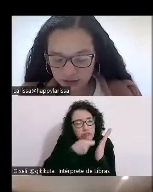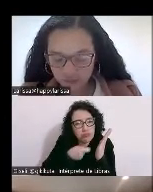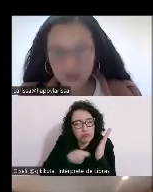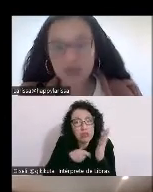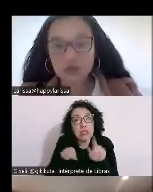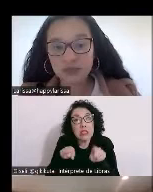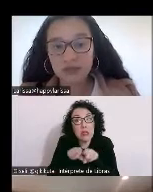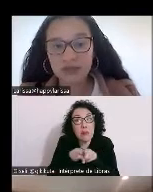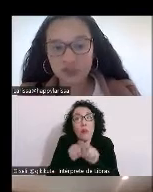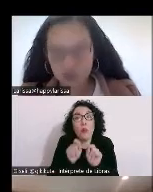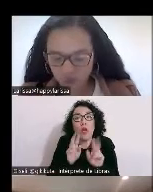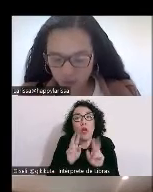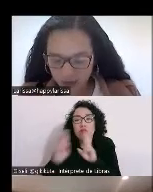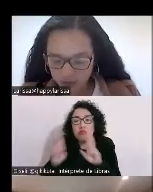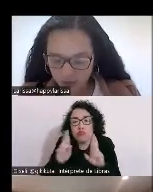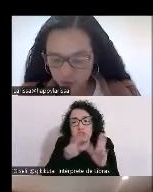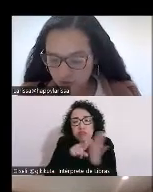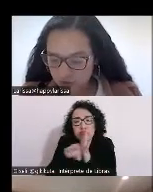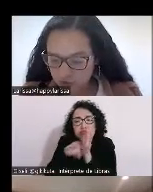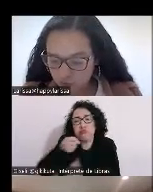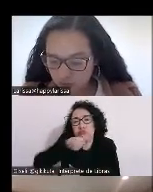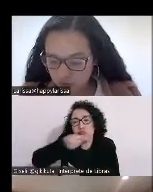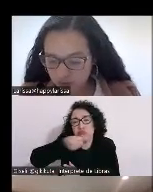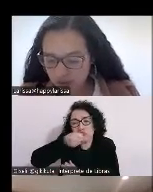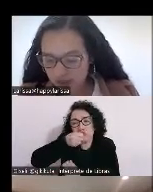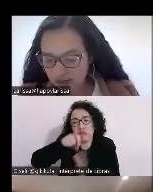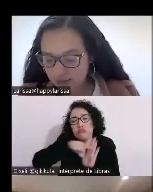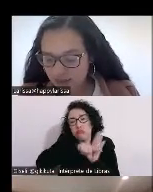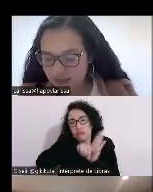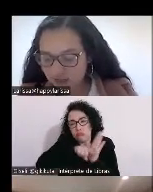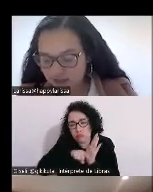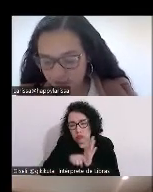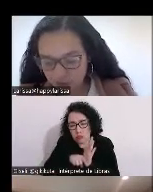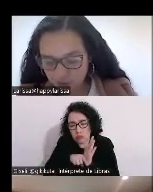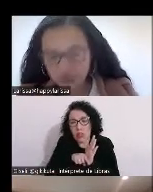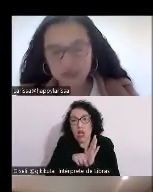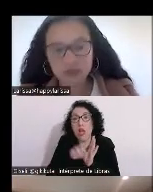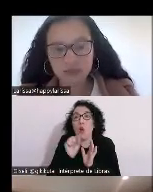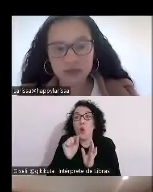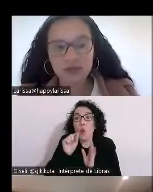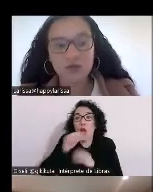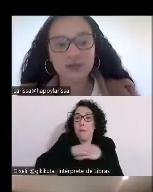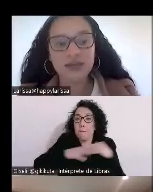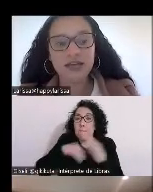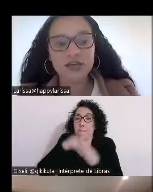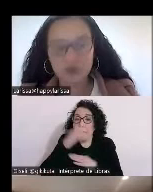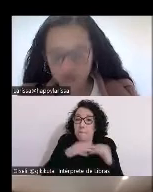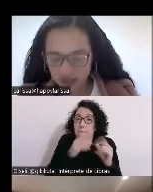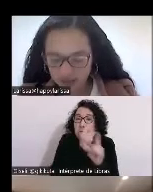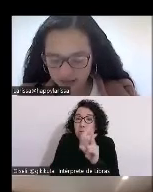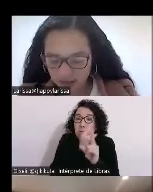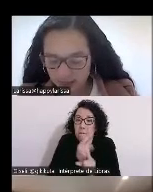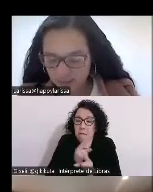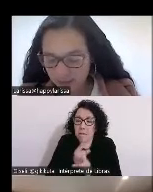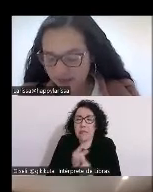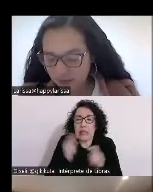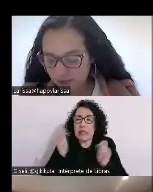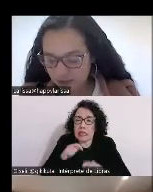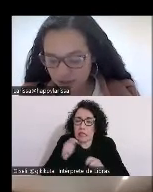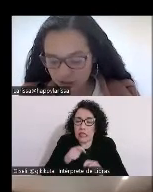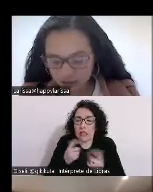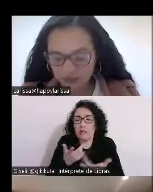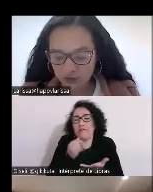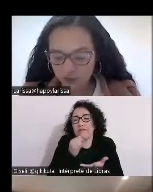pesquisas. Resumidamente, no ponto 4, nós podemos ver o uso e habilidades avançadas de pesquisa, com materiais de preferência, preparação